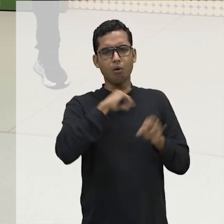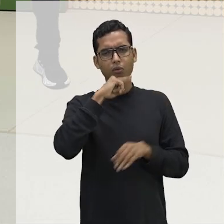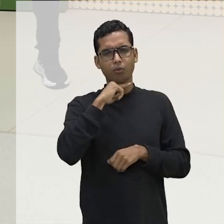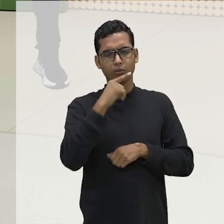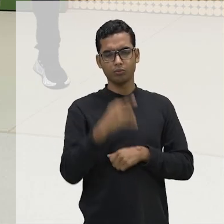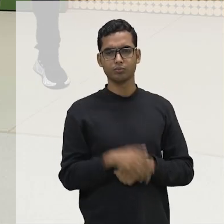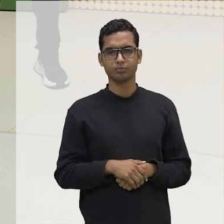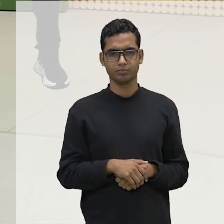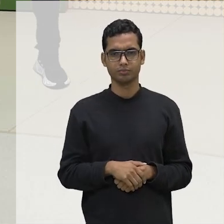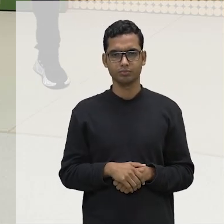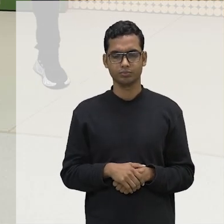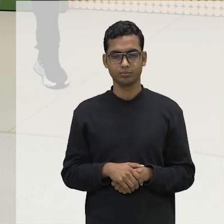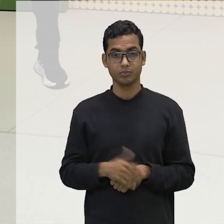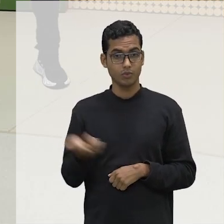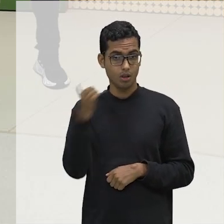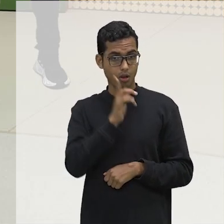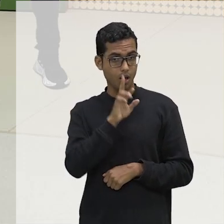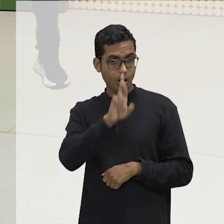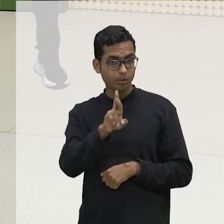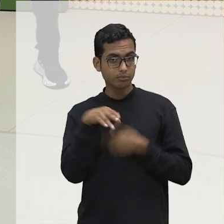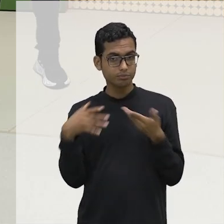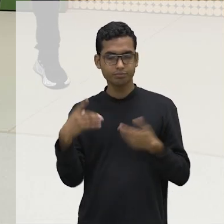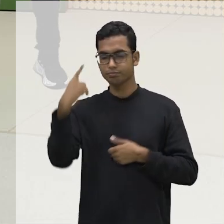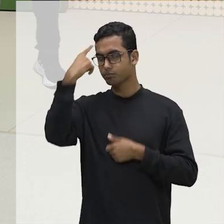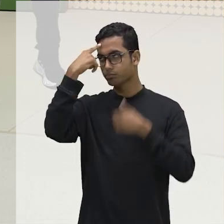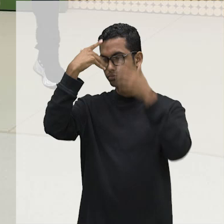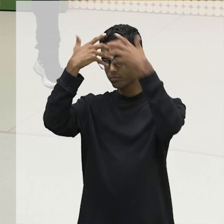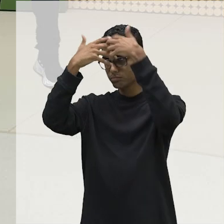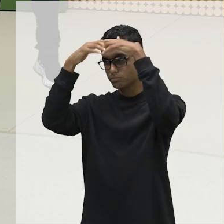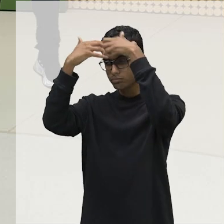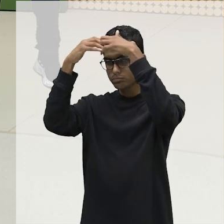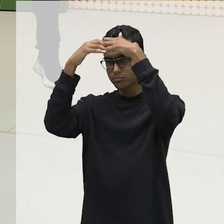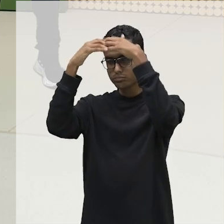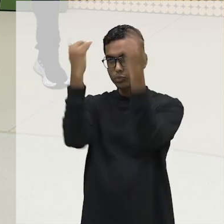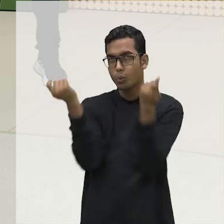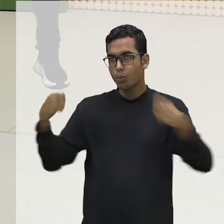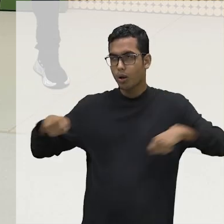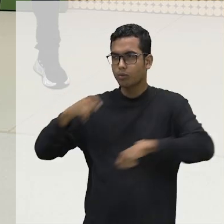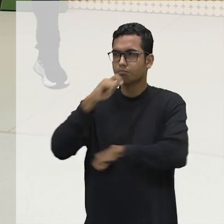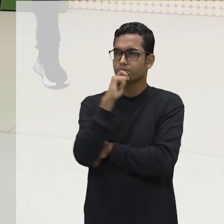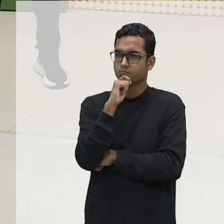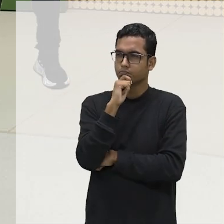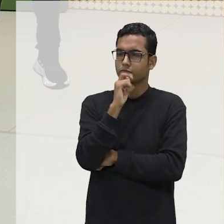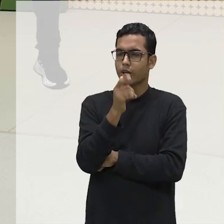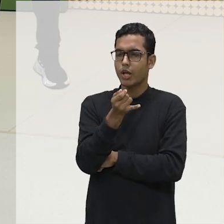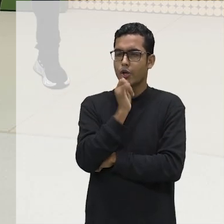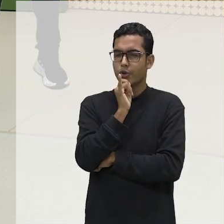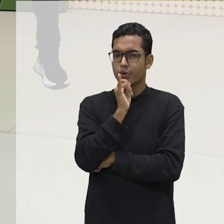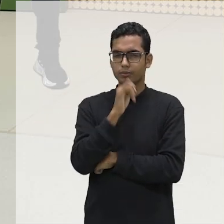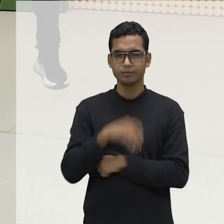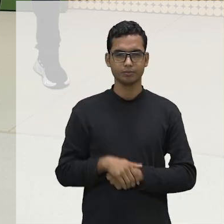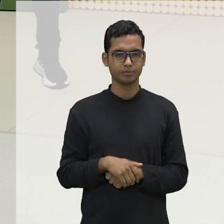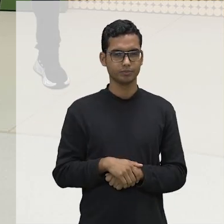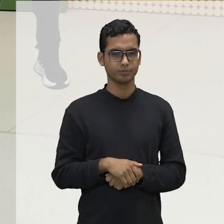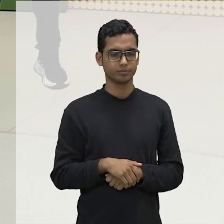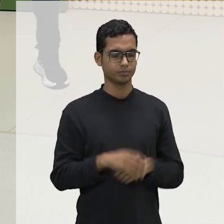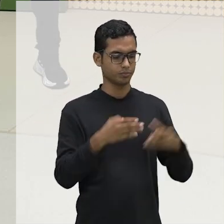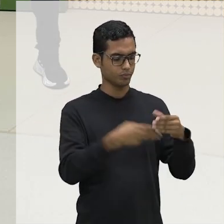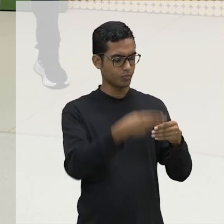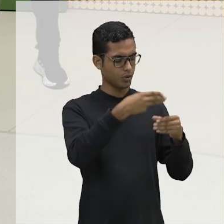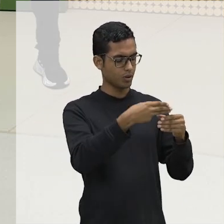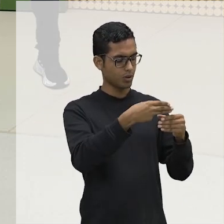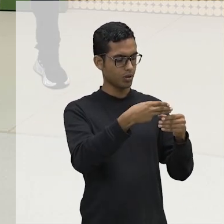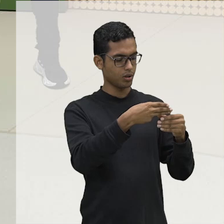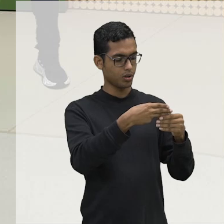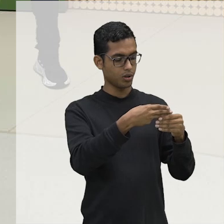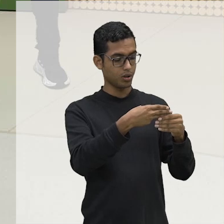Para isso, para responder essa pergunta, você vai formular uma hipótese. Por exemplo, você pode formular a seguinte hipótese. O